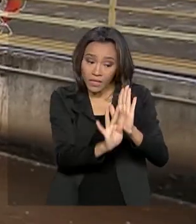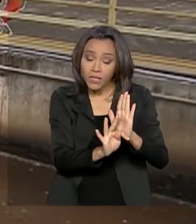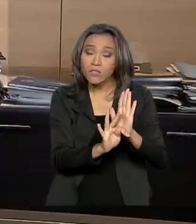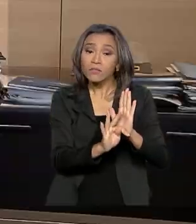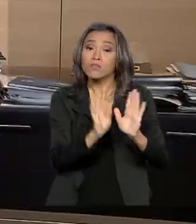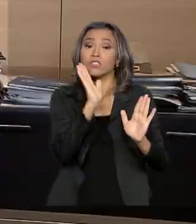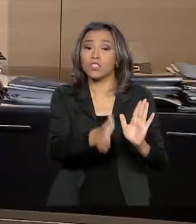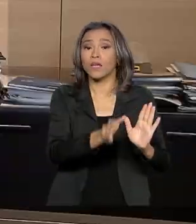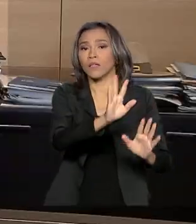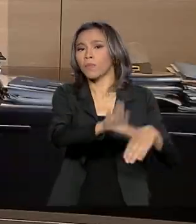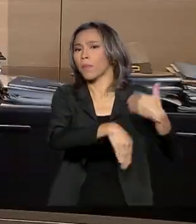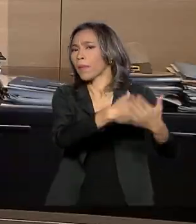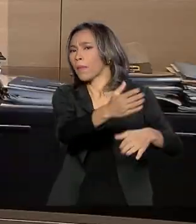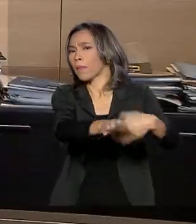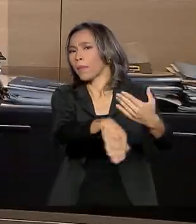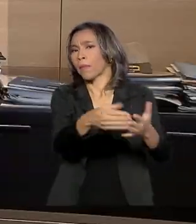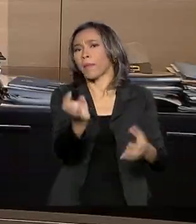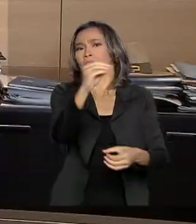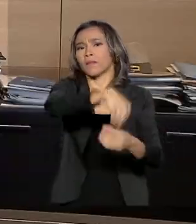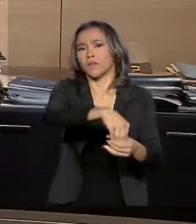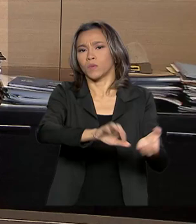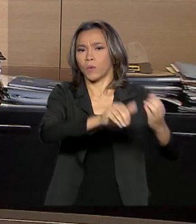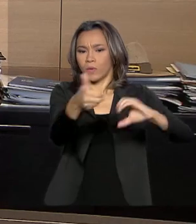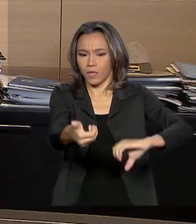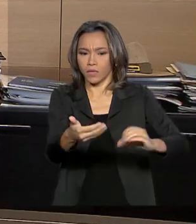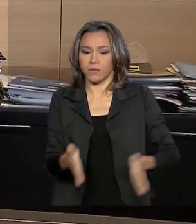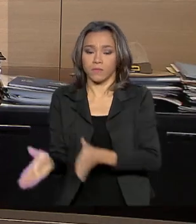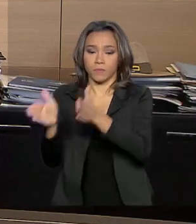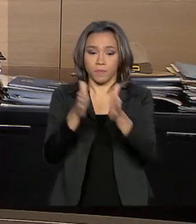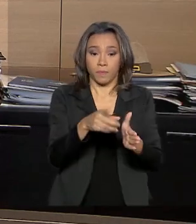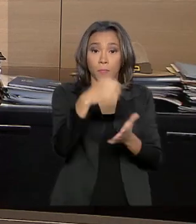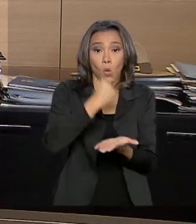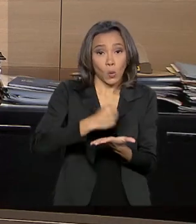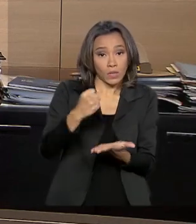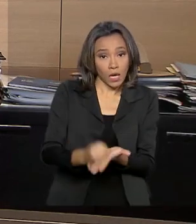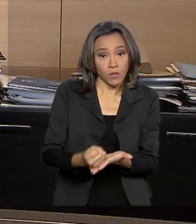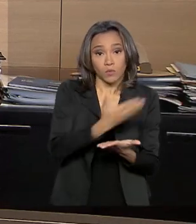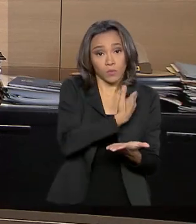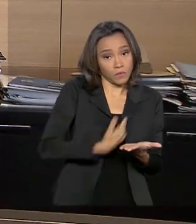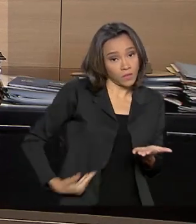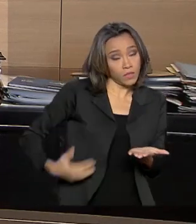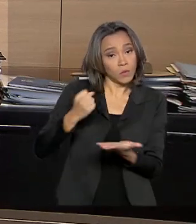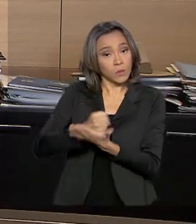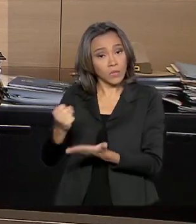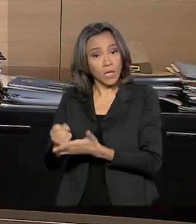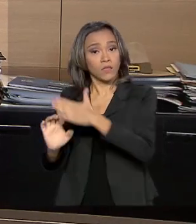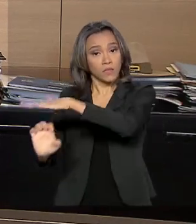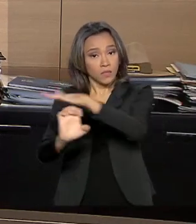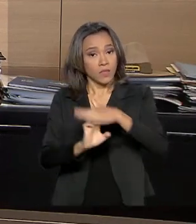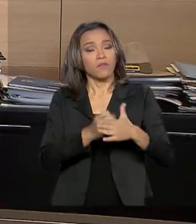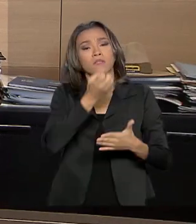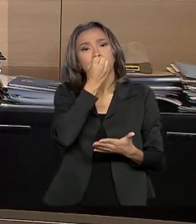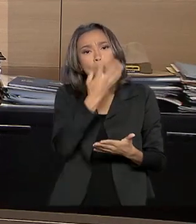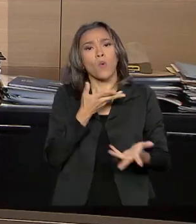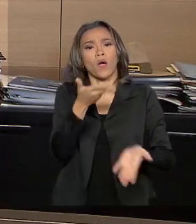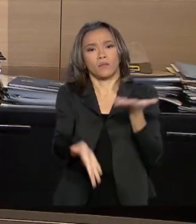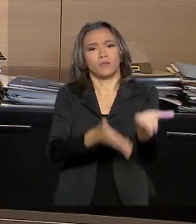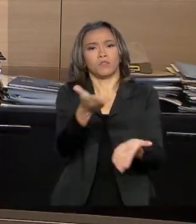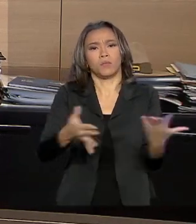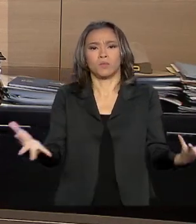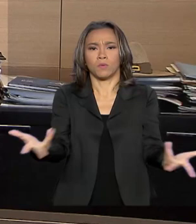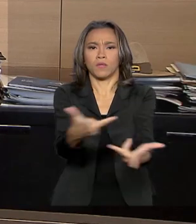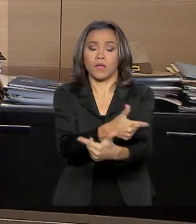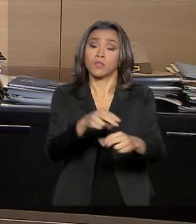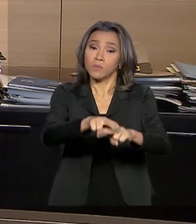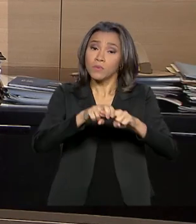Congresso. Contratos bons, privados ou públicos, vão trazer um serviço de qualidade. Por isso que é essencial essa mudança,